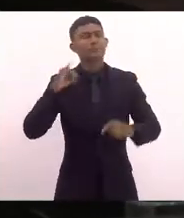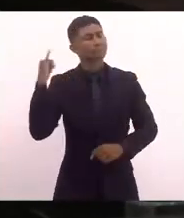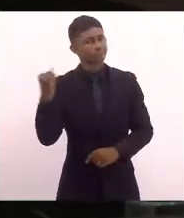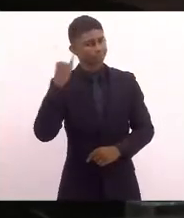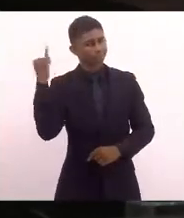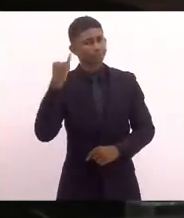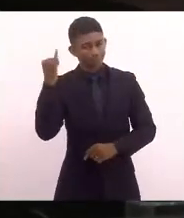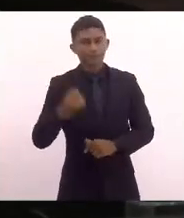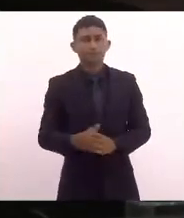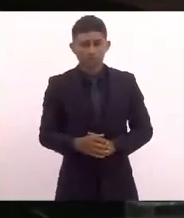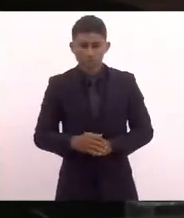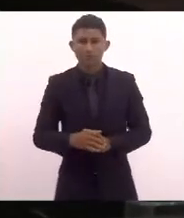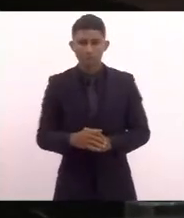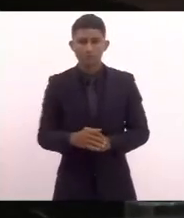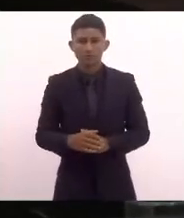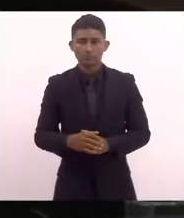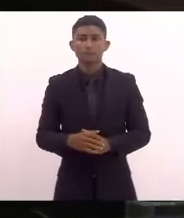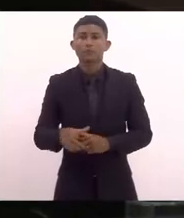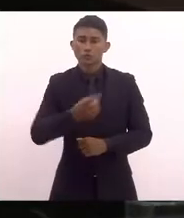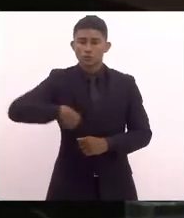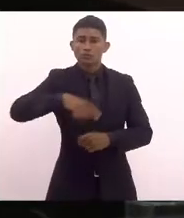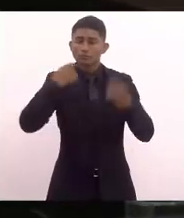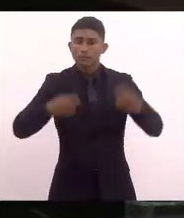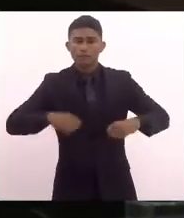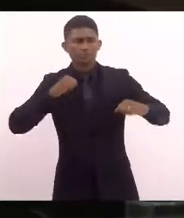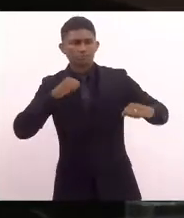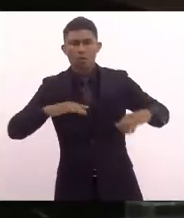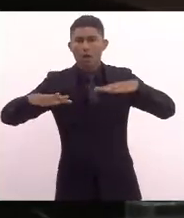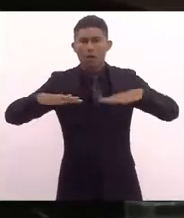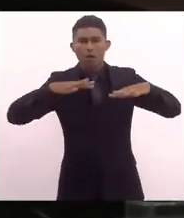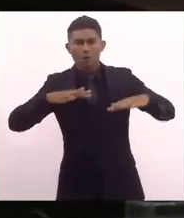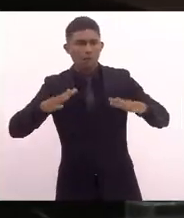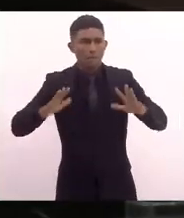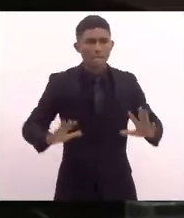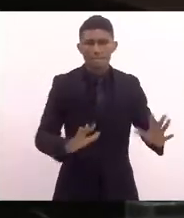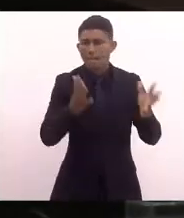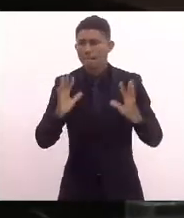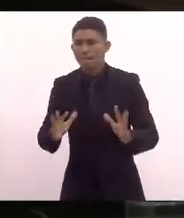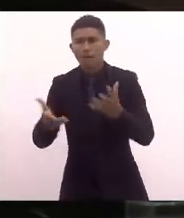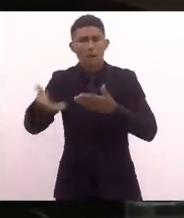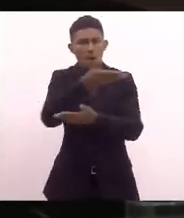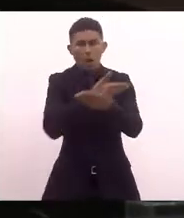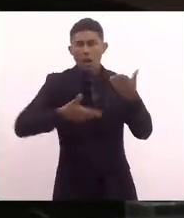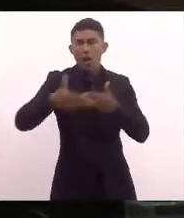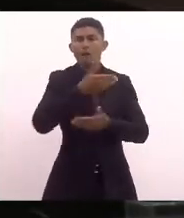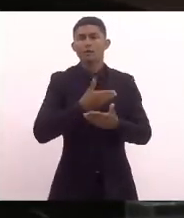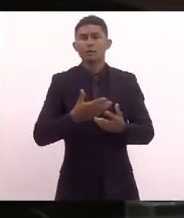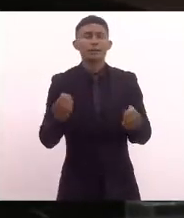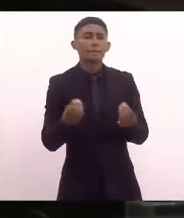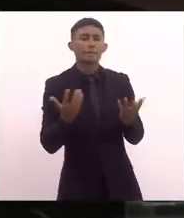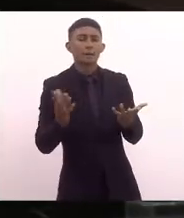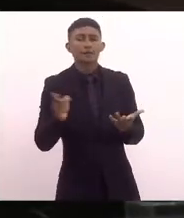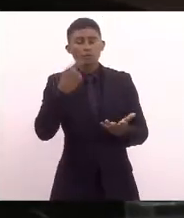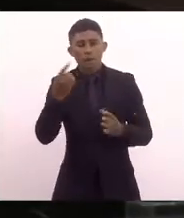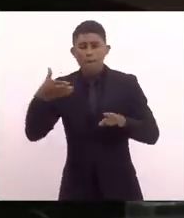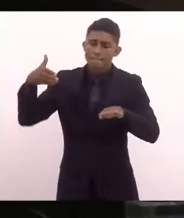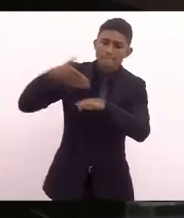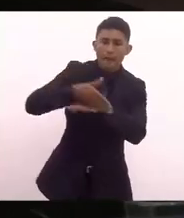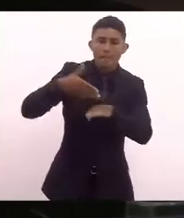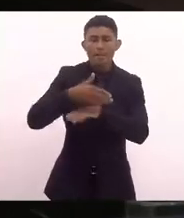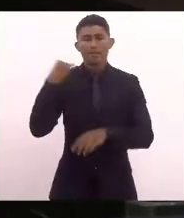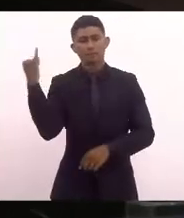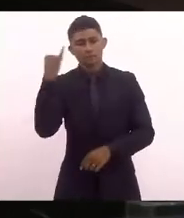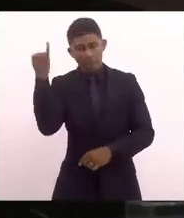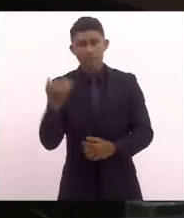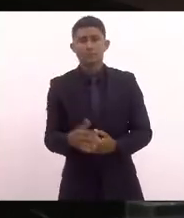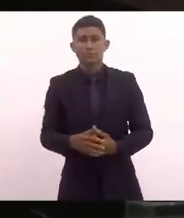pontuar e se mobilizar e se incentivar a vir mais, a ter mais pessoas